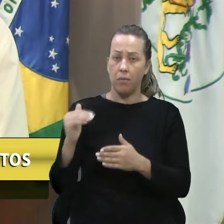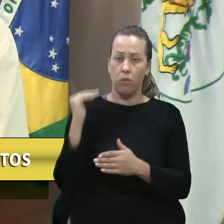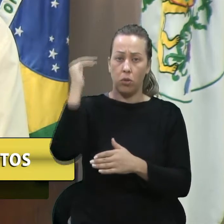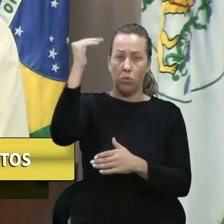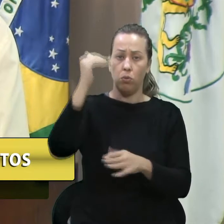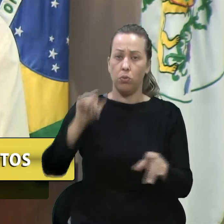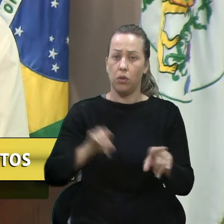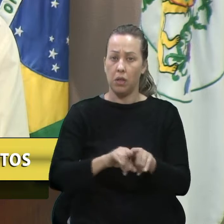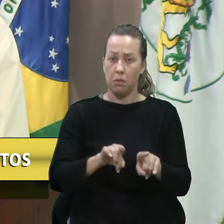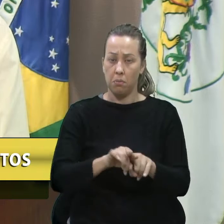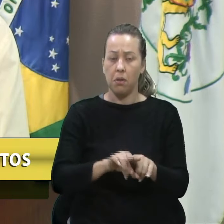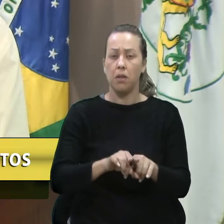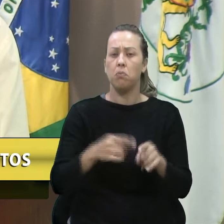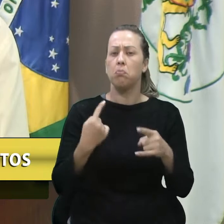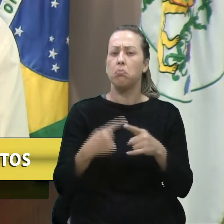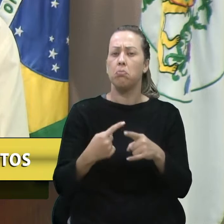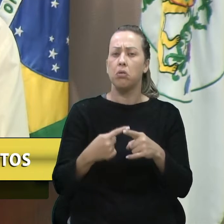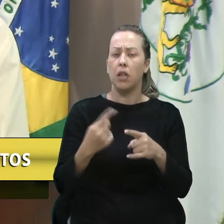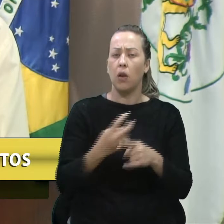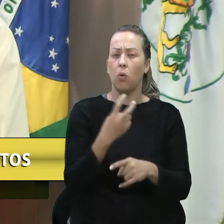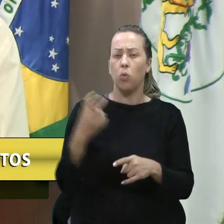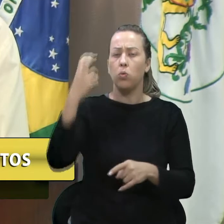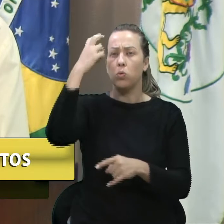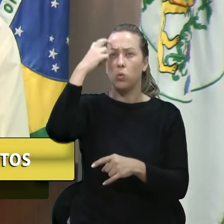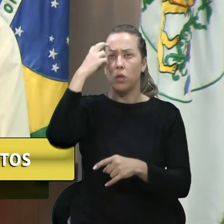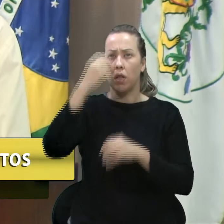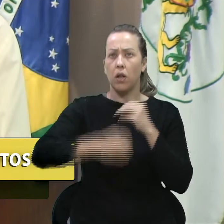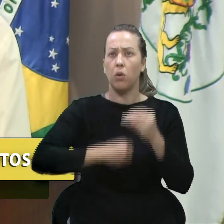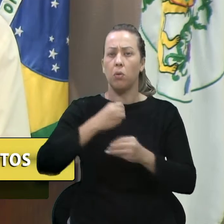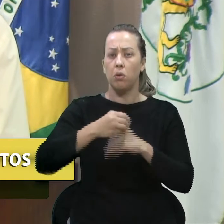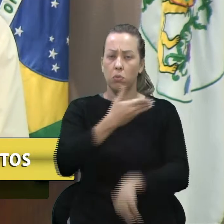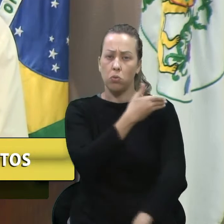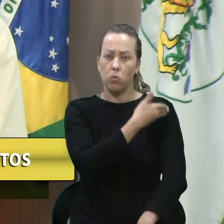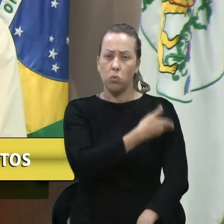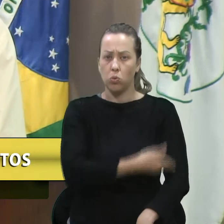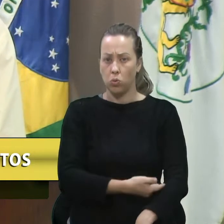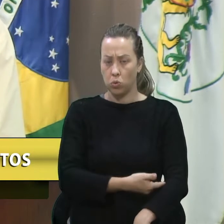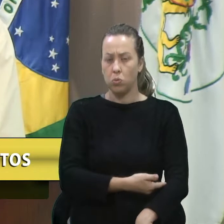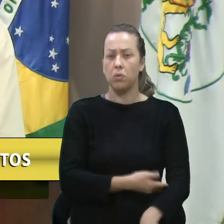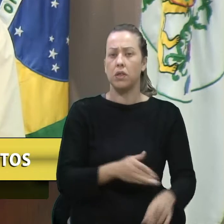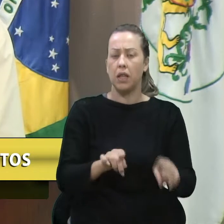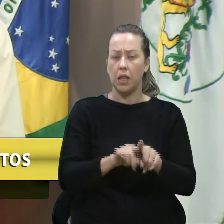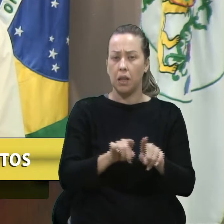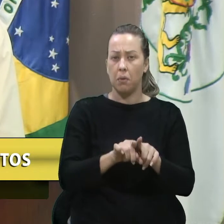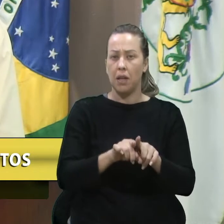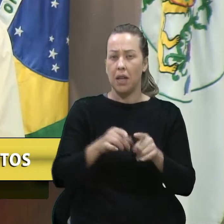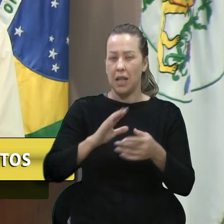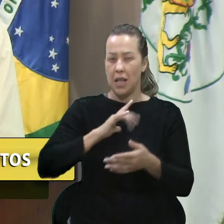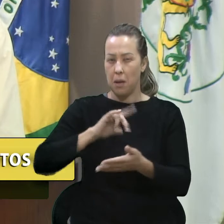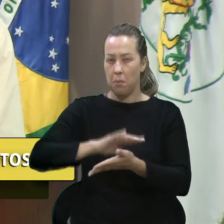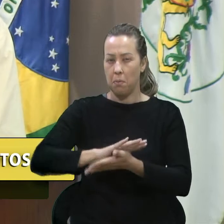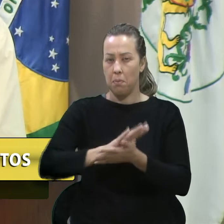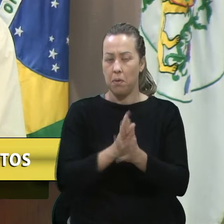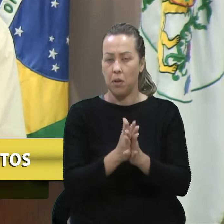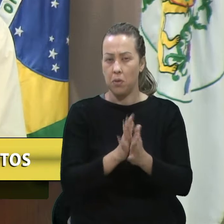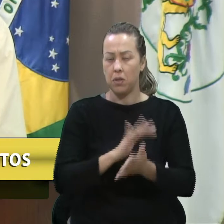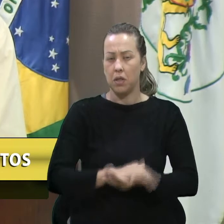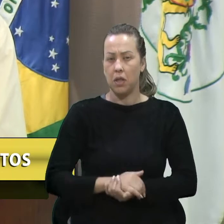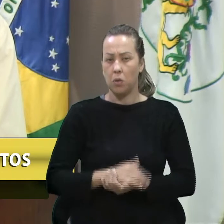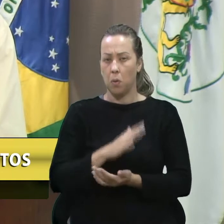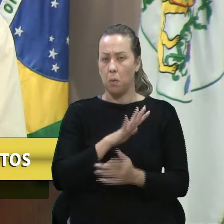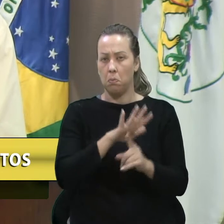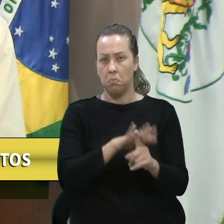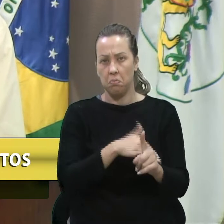né, até por questões culturais e de costumes, e até por questões de preconceitos, bullying,